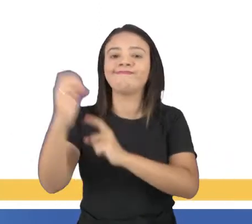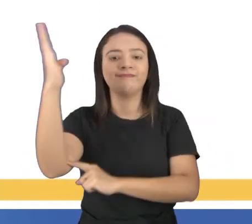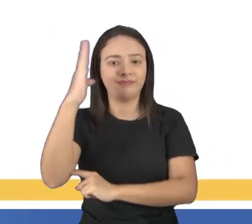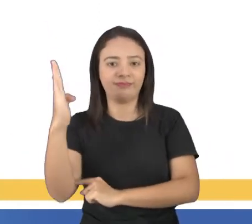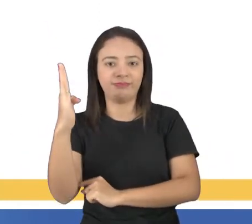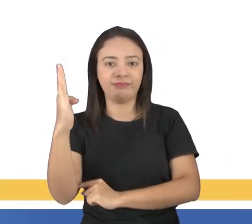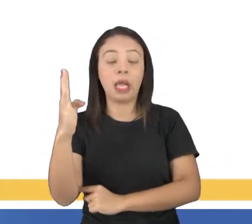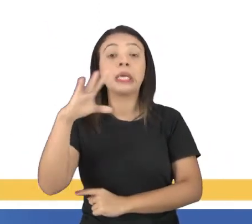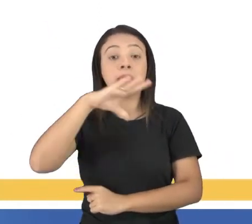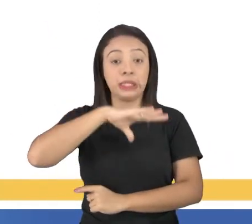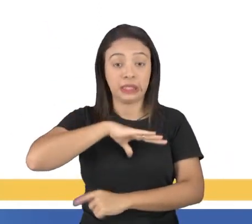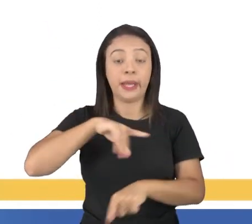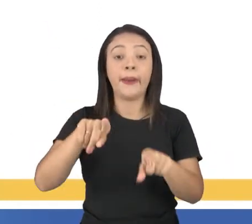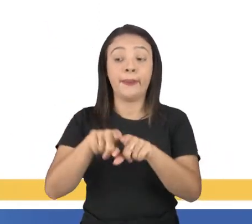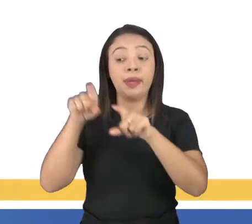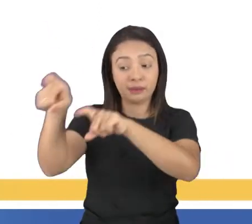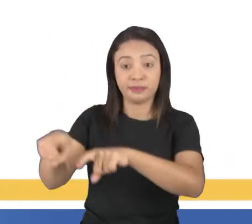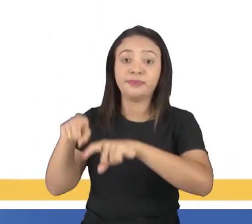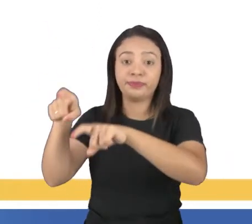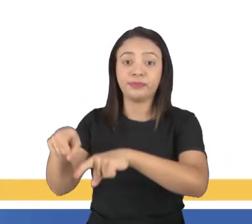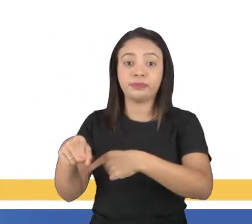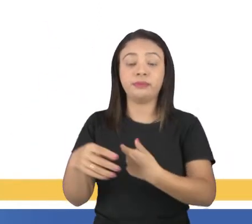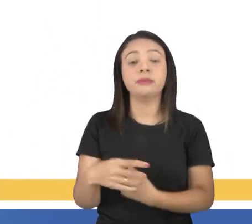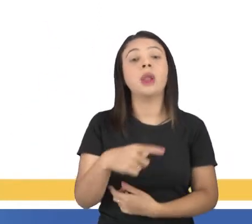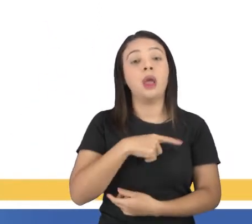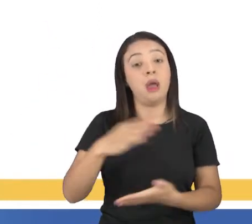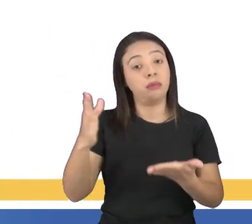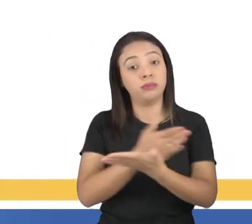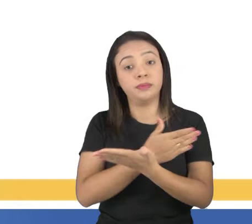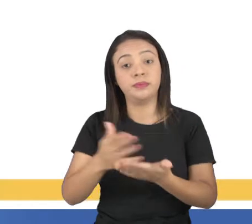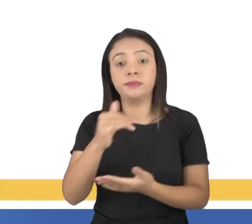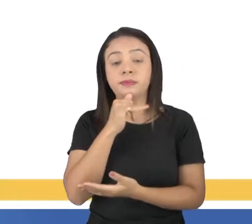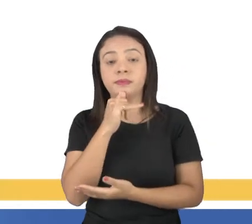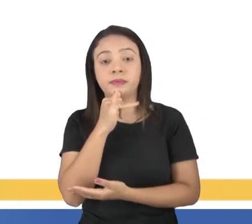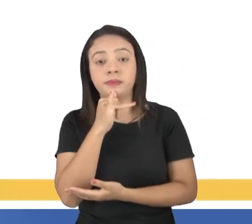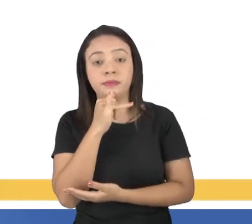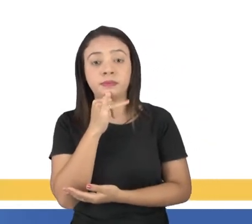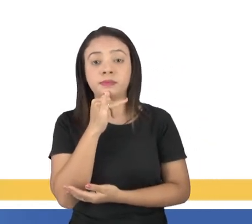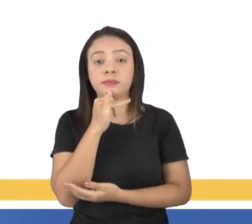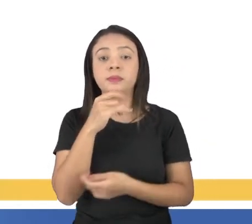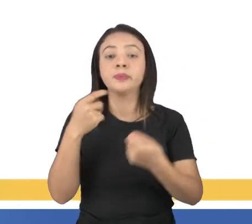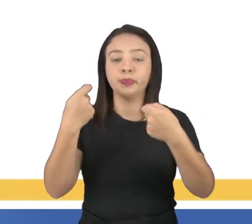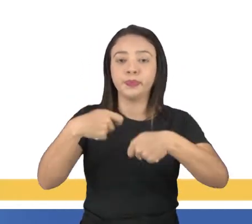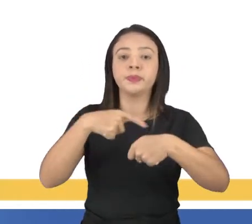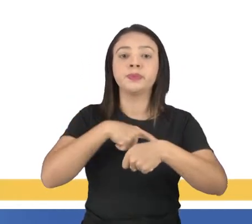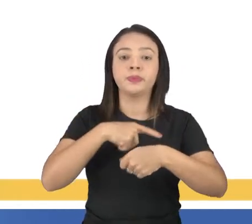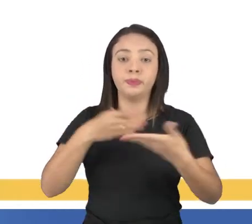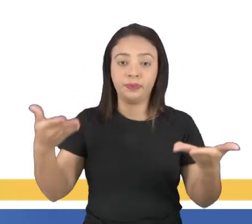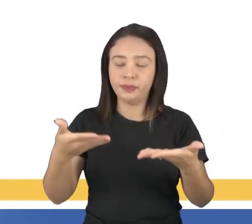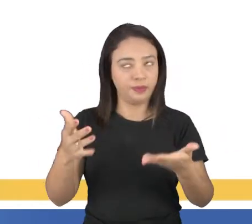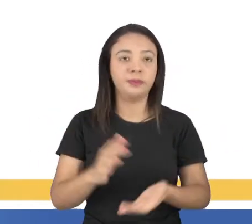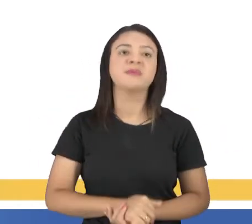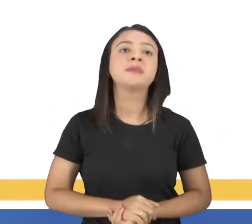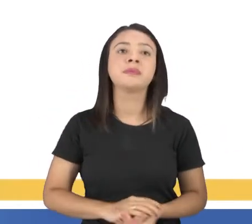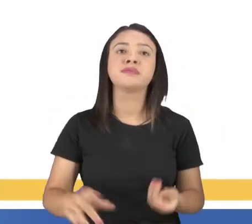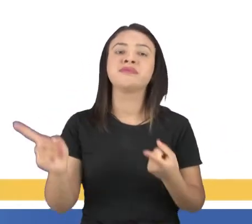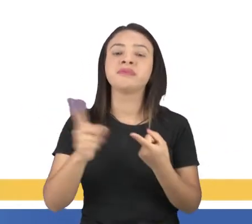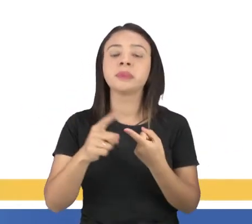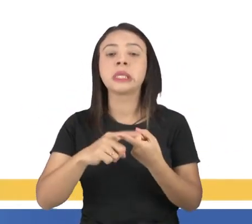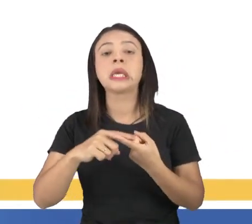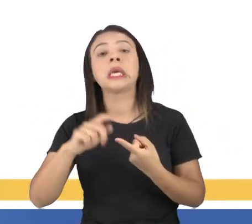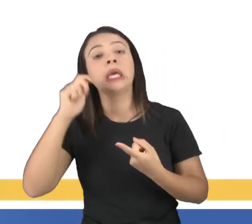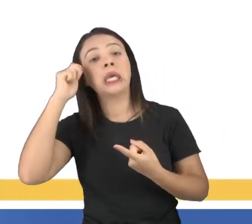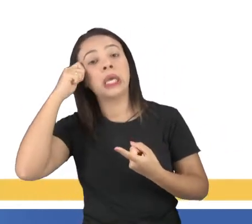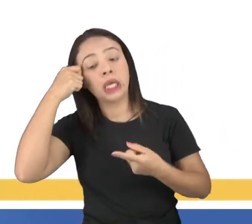tanto nas cidades quanto no campo. E aí a gente tem alguns exemplos desses movimentos sociais contemporâneos. Tem o movimento